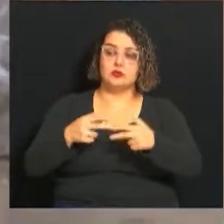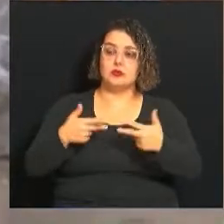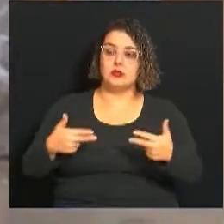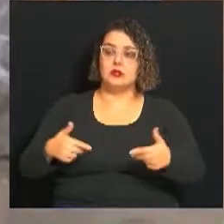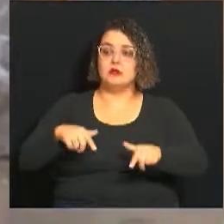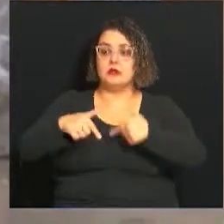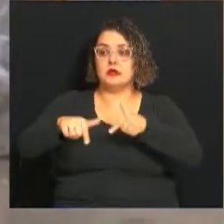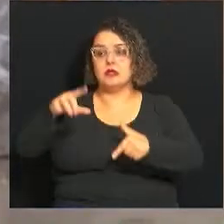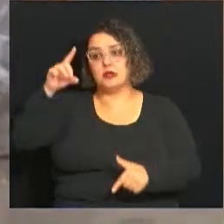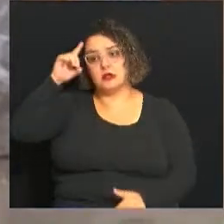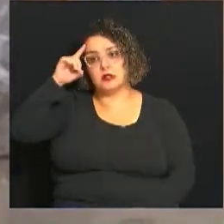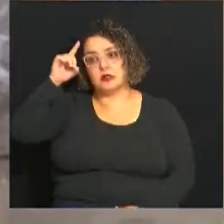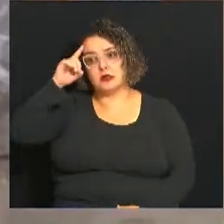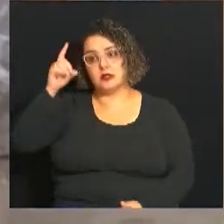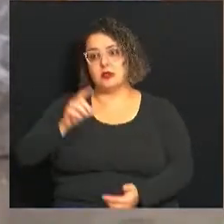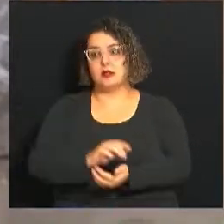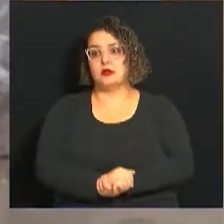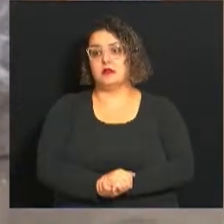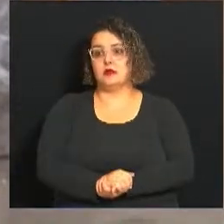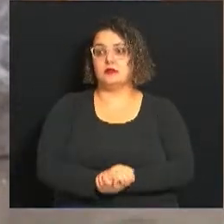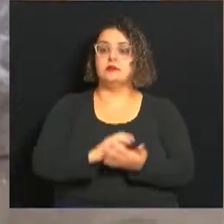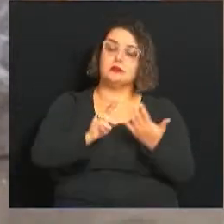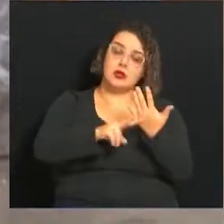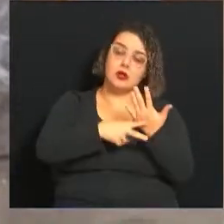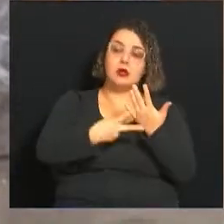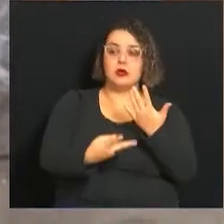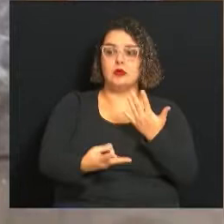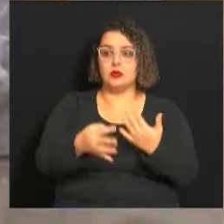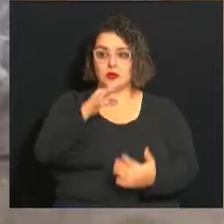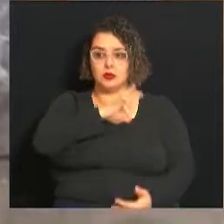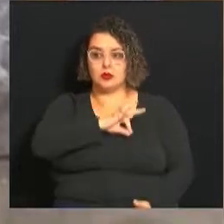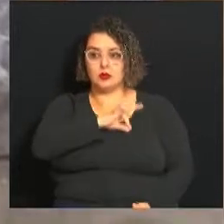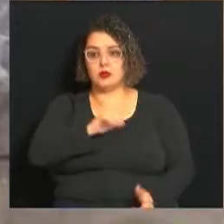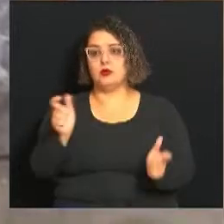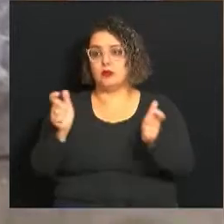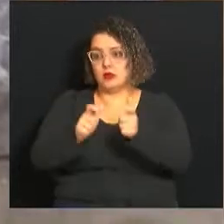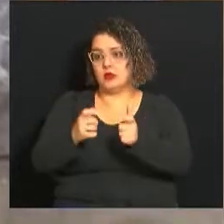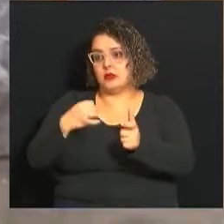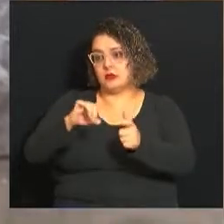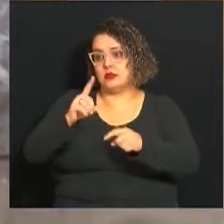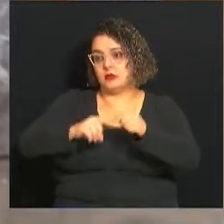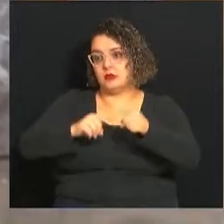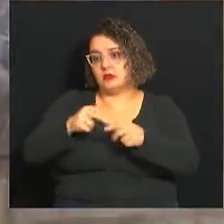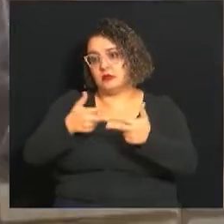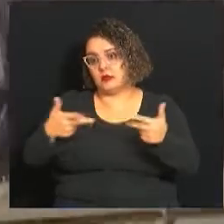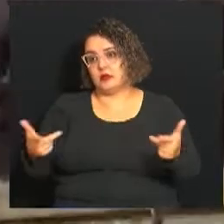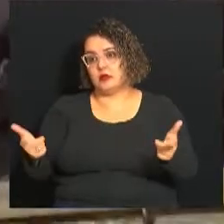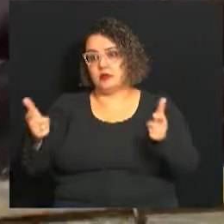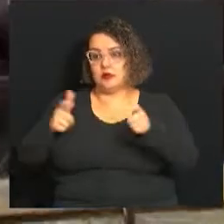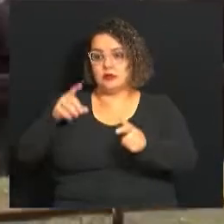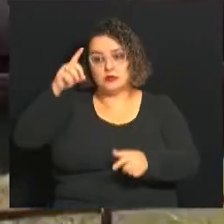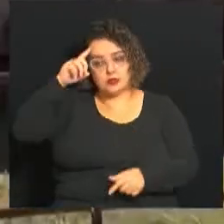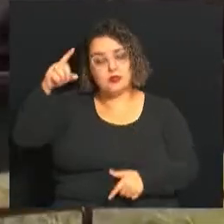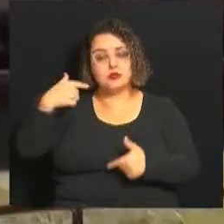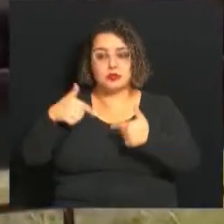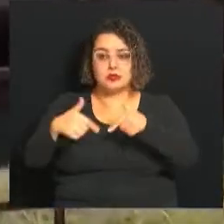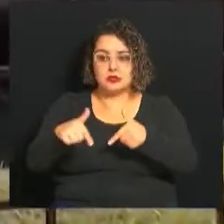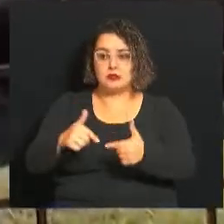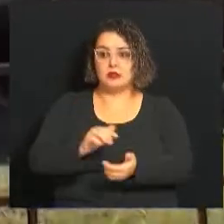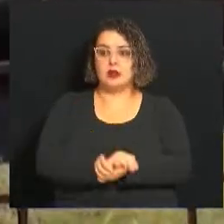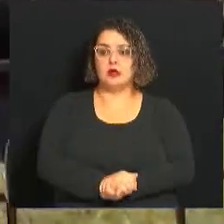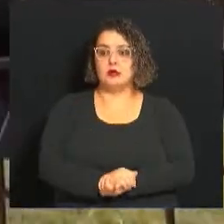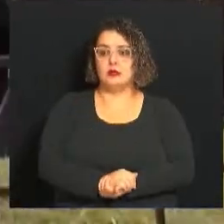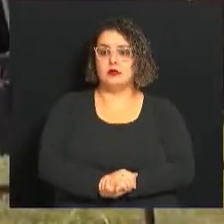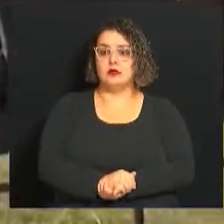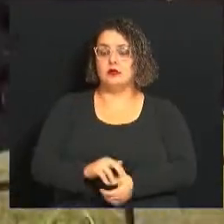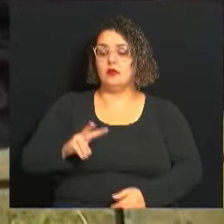dias e, consequentemente, nossa renda diminui se diminui a quantidade de trabalho, de dias trabalhados, né? O Valdecir